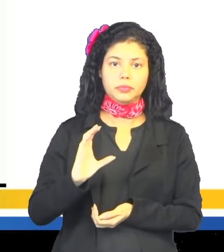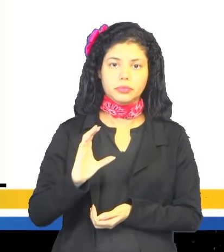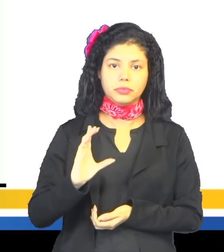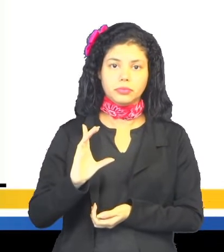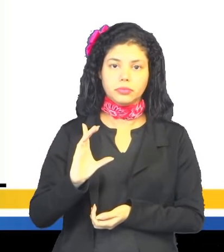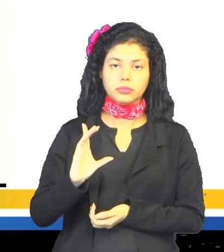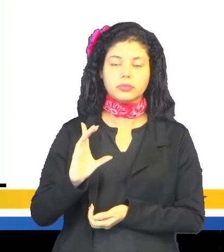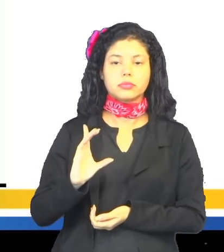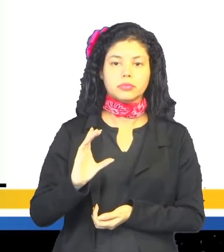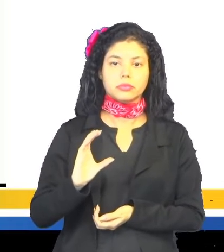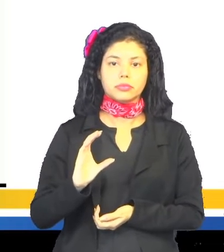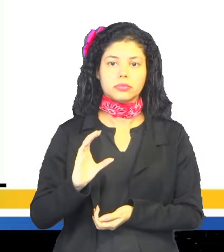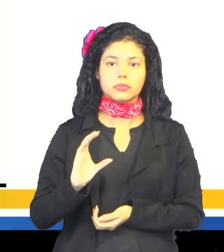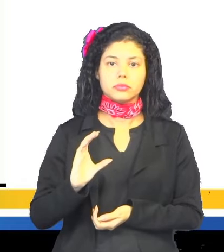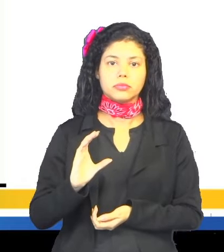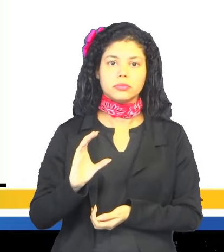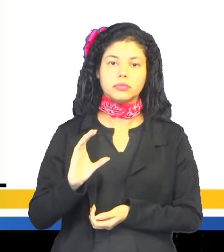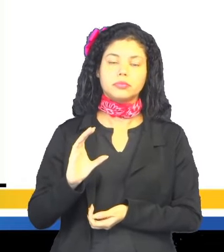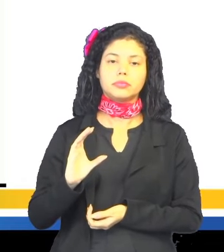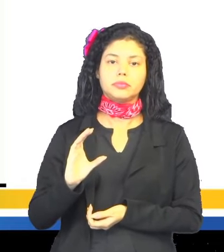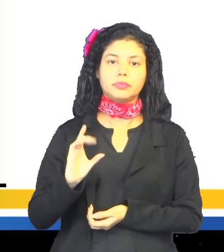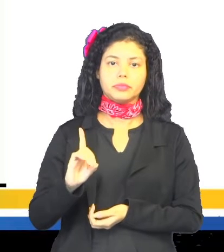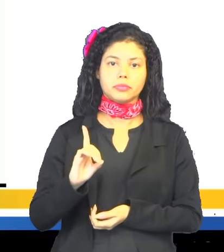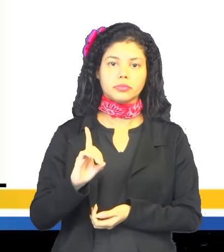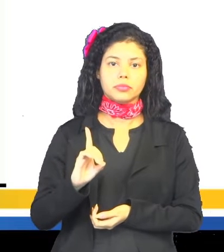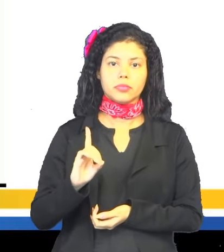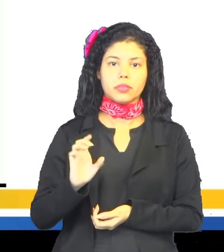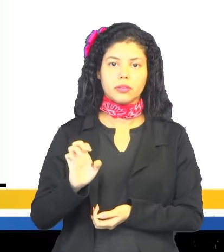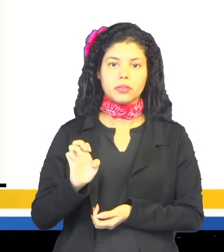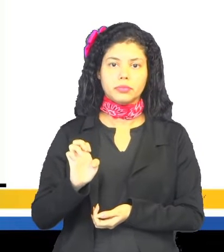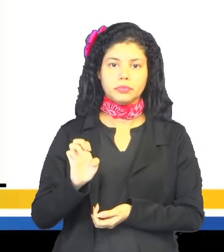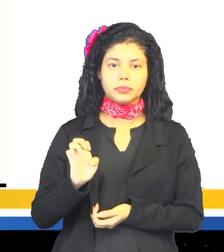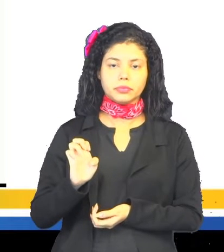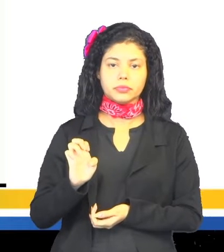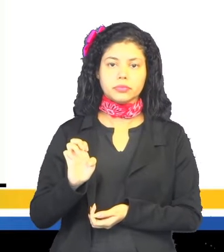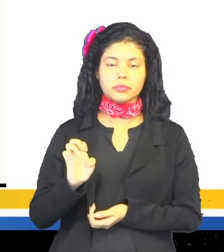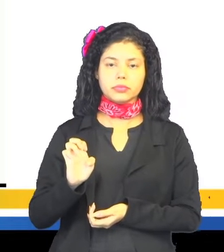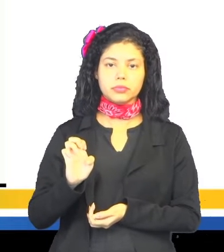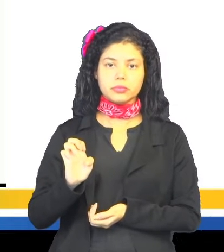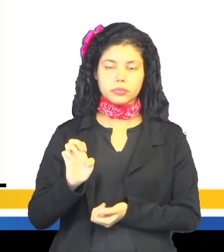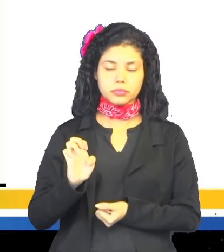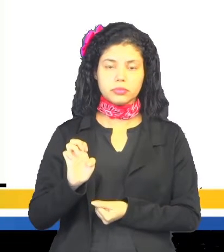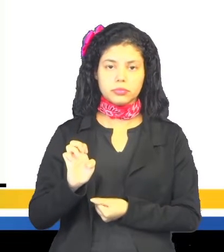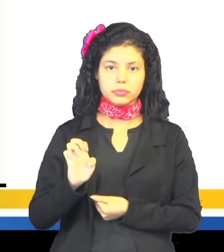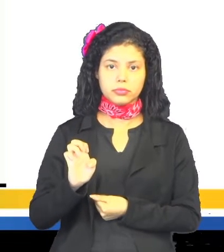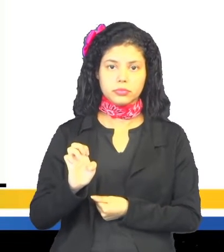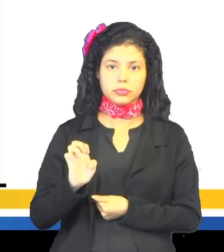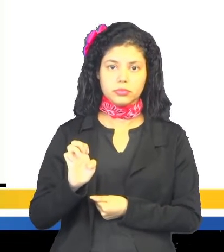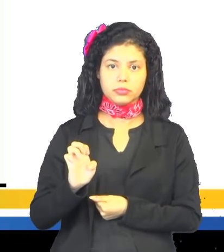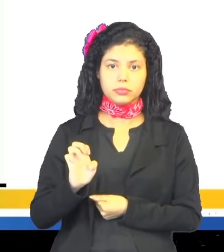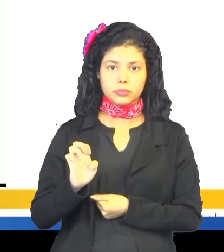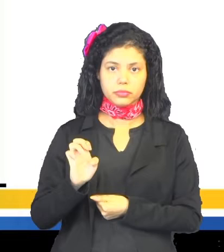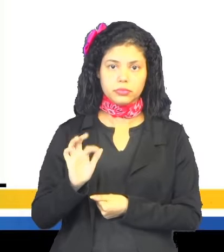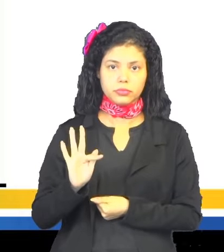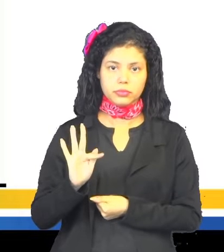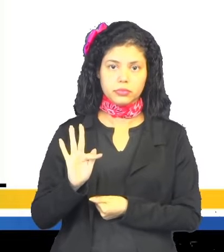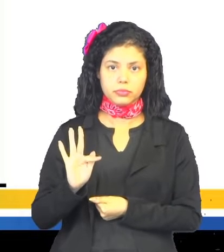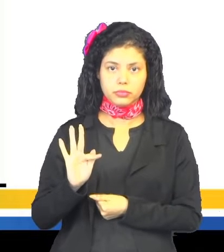você né também com o som fechado de fechado e né